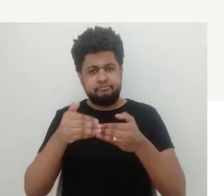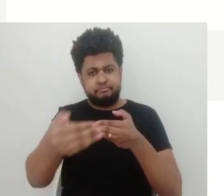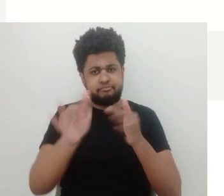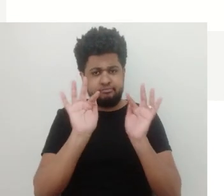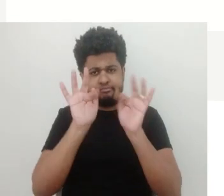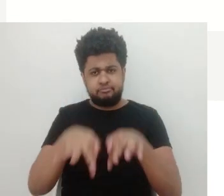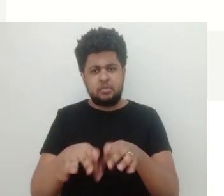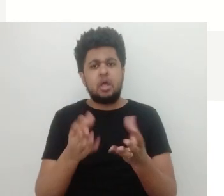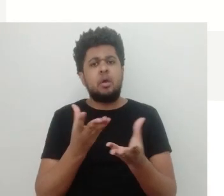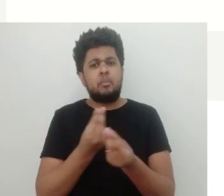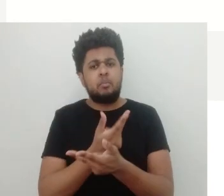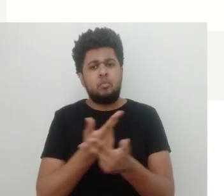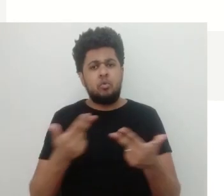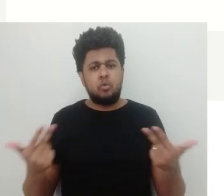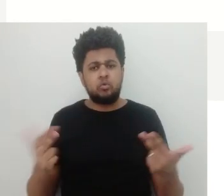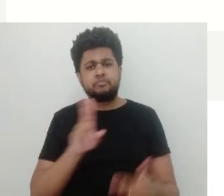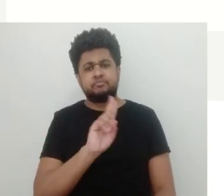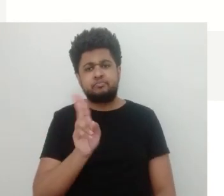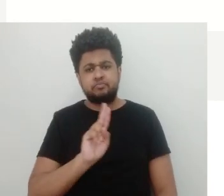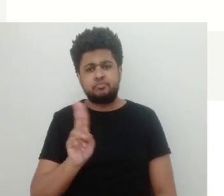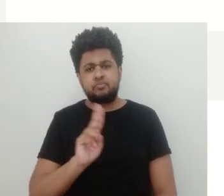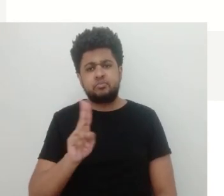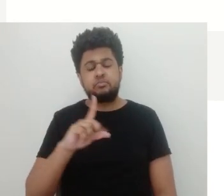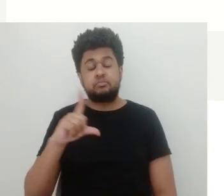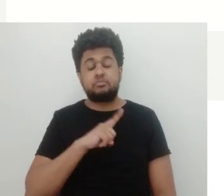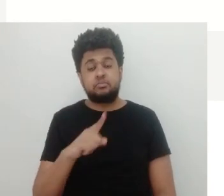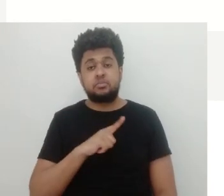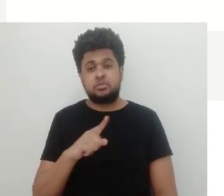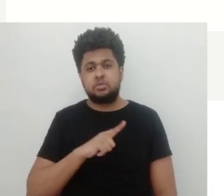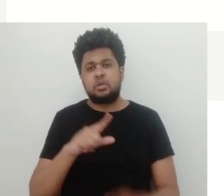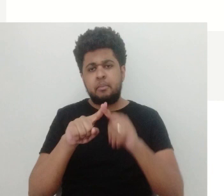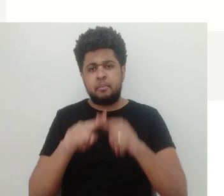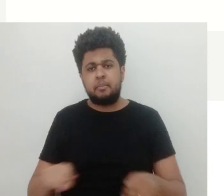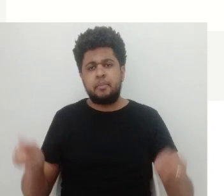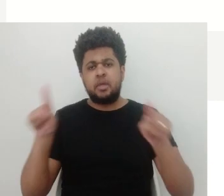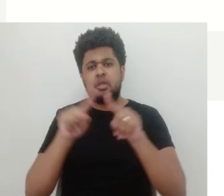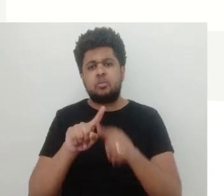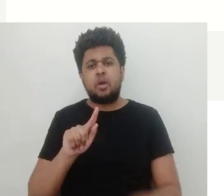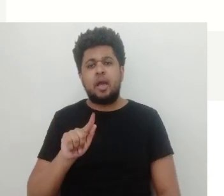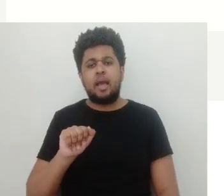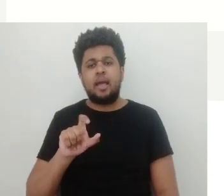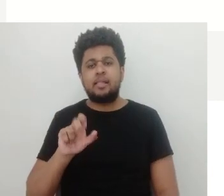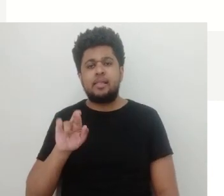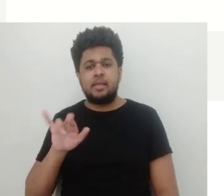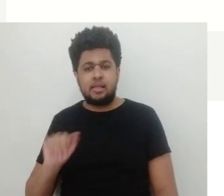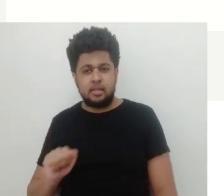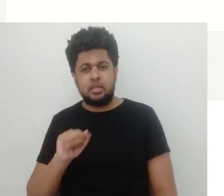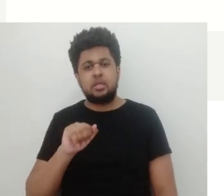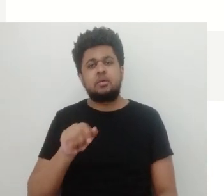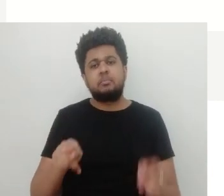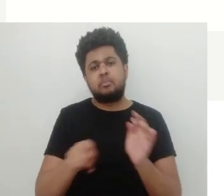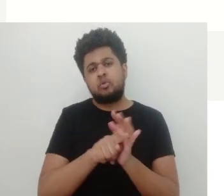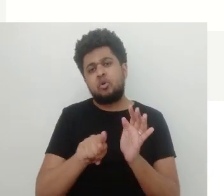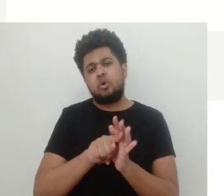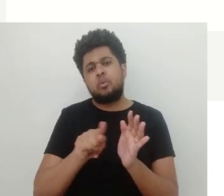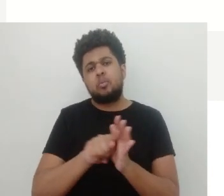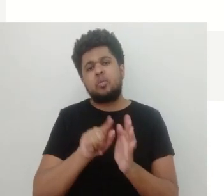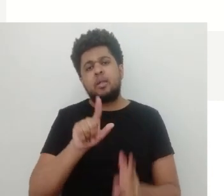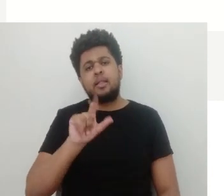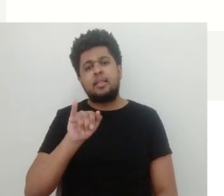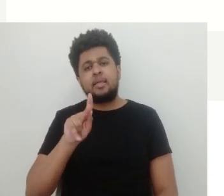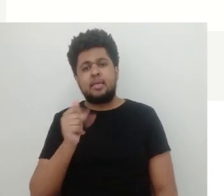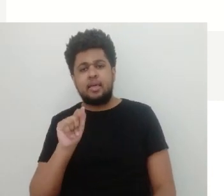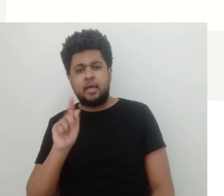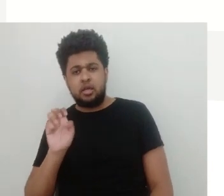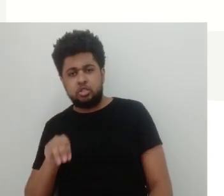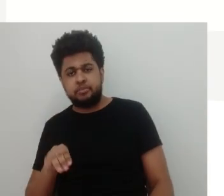queria fazer uma homenagem justa e paradoxal a esse grande pensador latino-americano, Florestan Fernandes. E